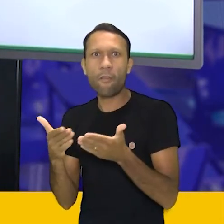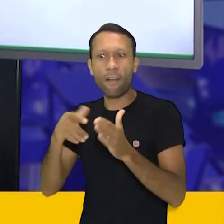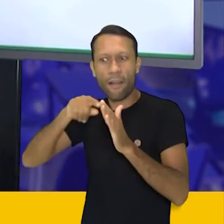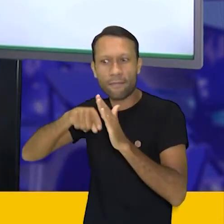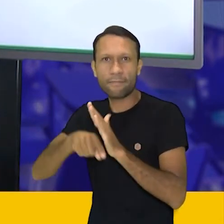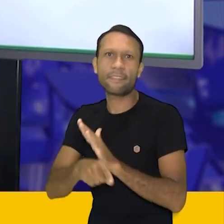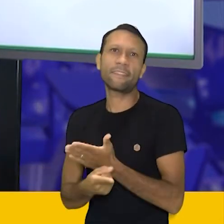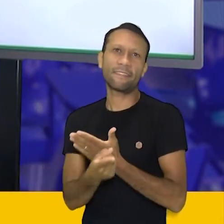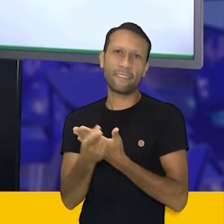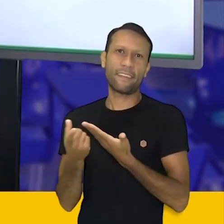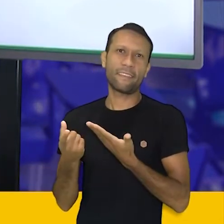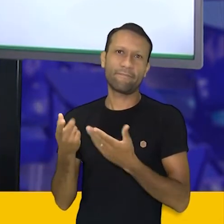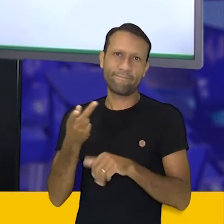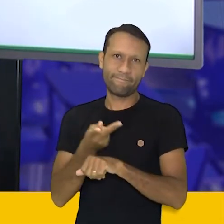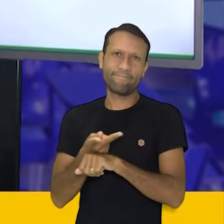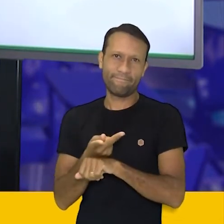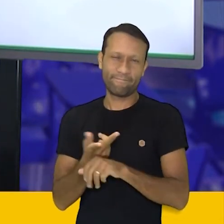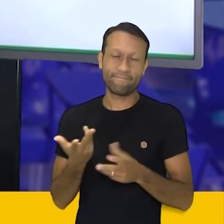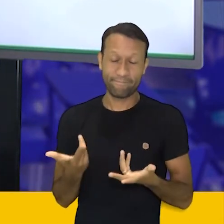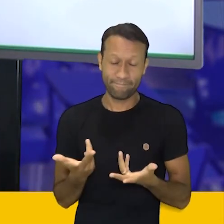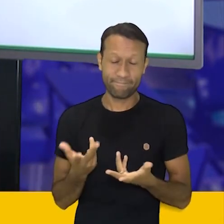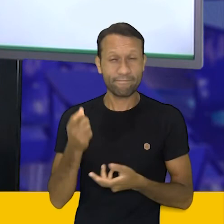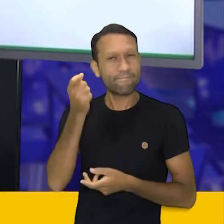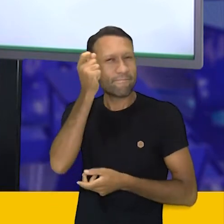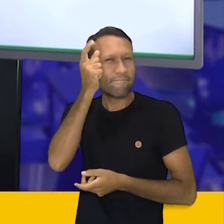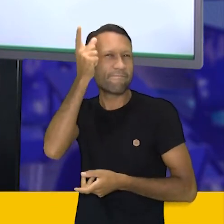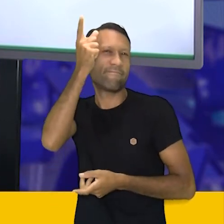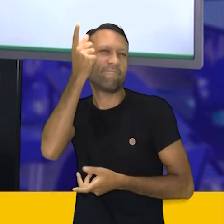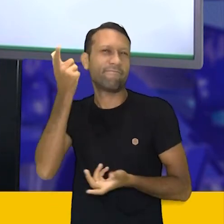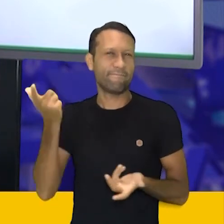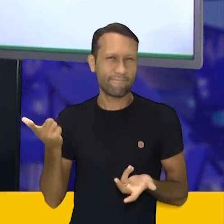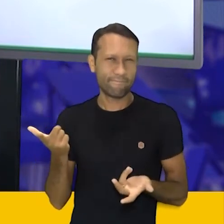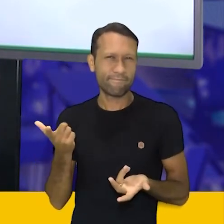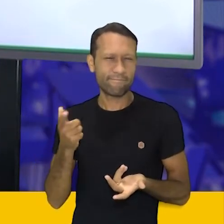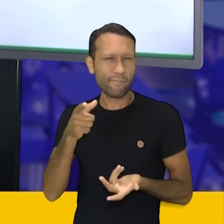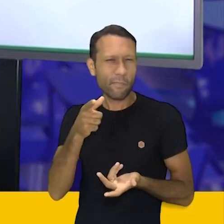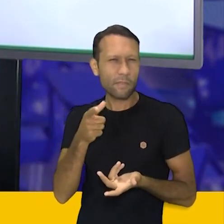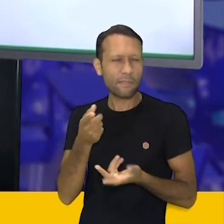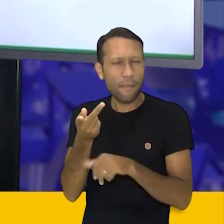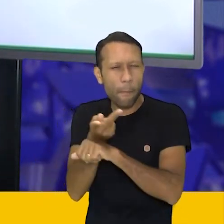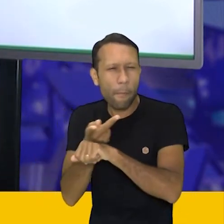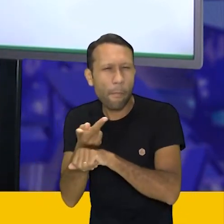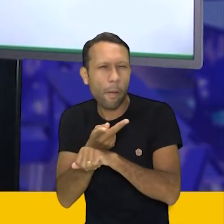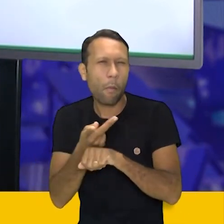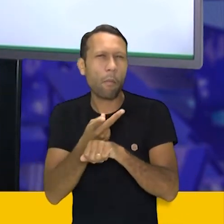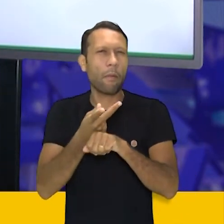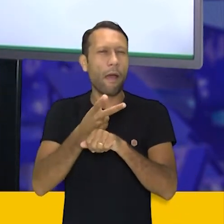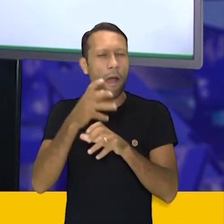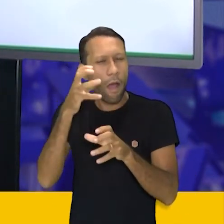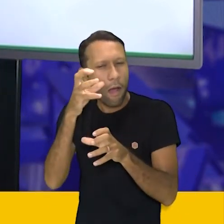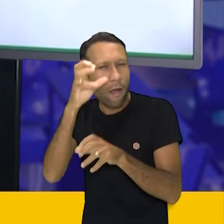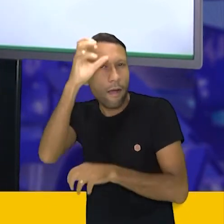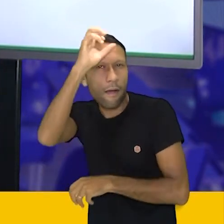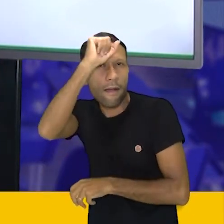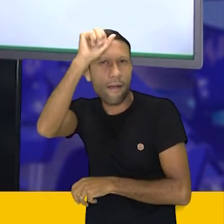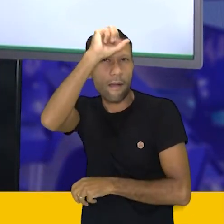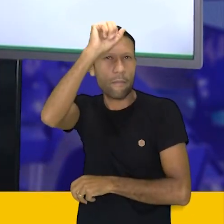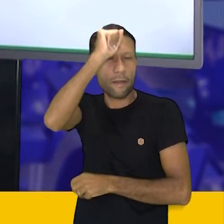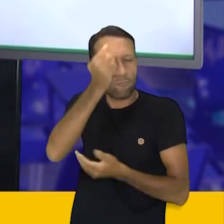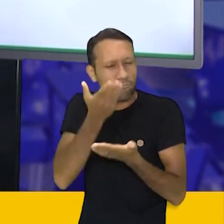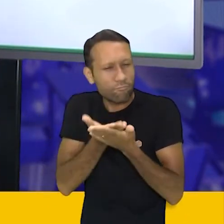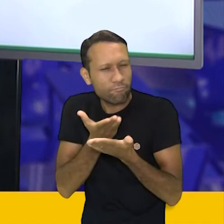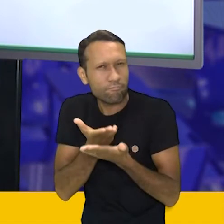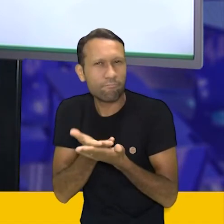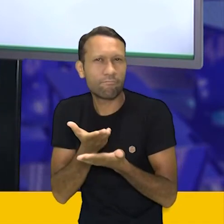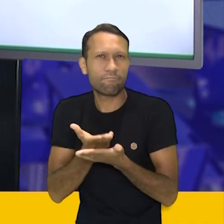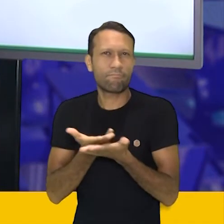intensificar ou aprofundar a sua pesquisa. Essa é a grande ideia, né? É você ir buscar detalhes, ou do